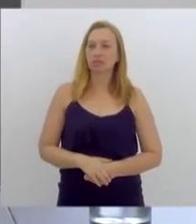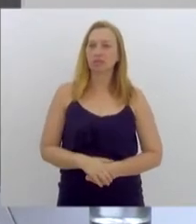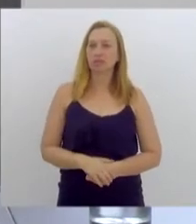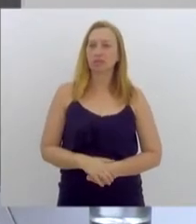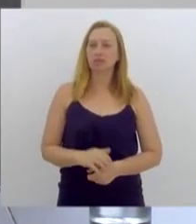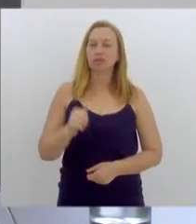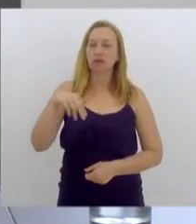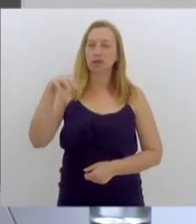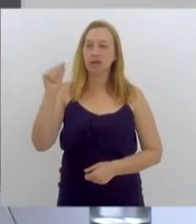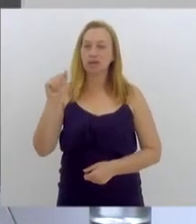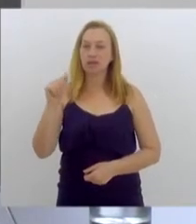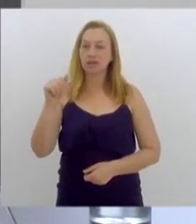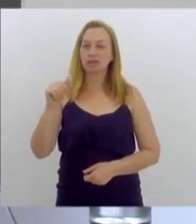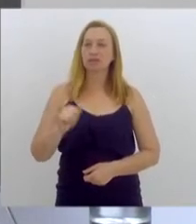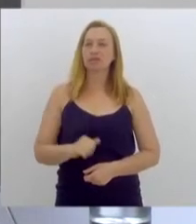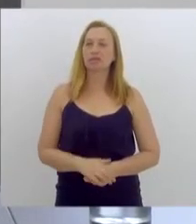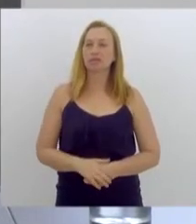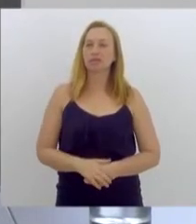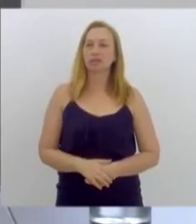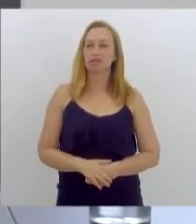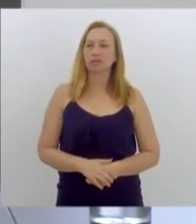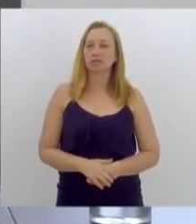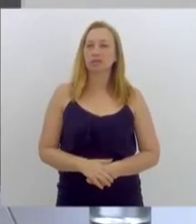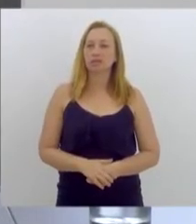Ana Paula Antunes